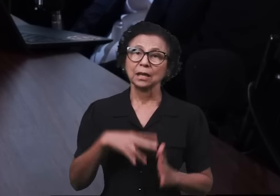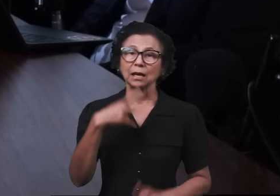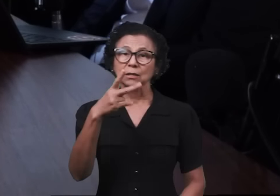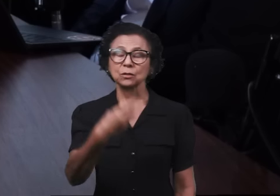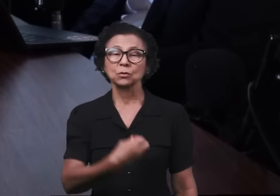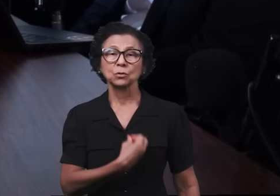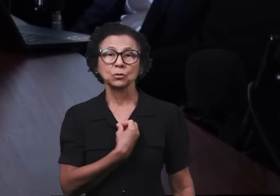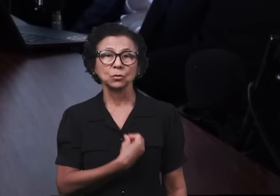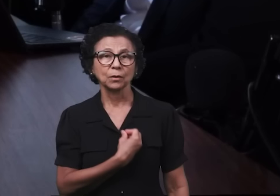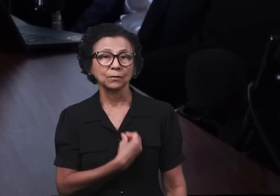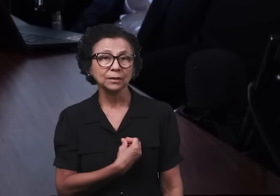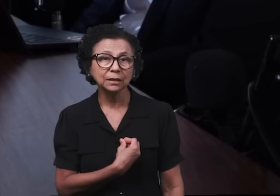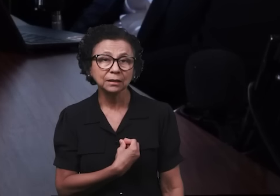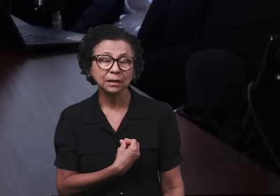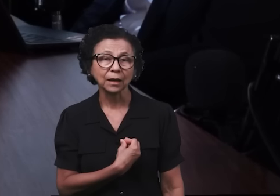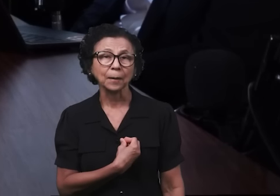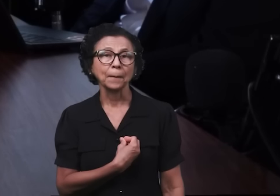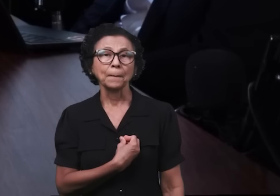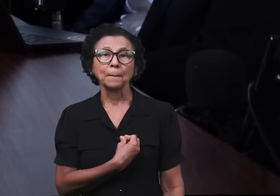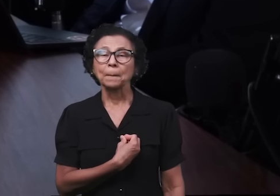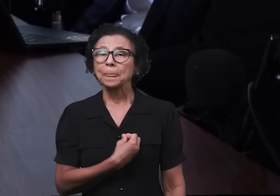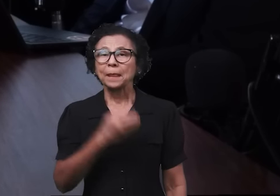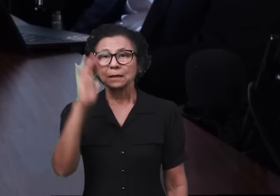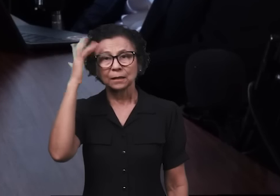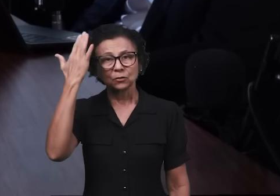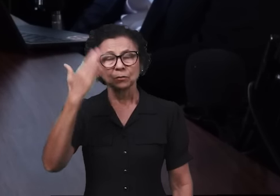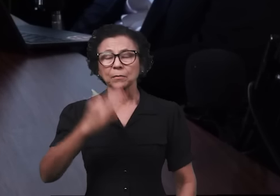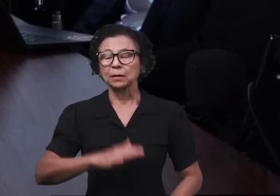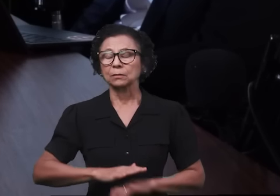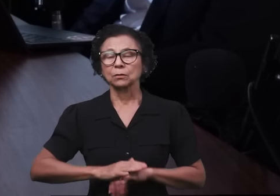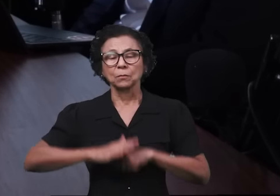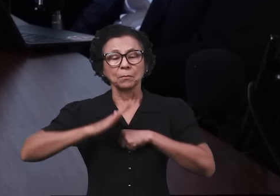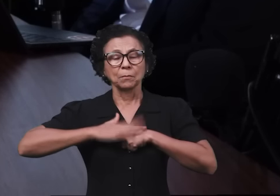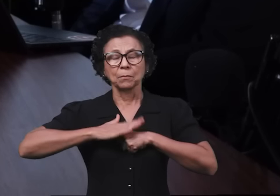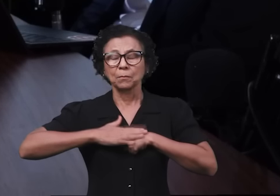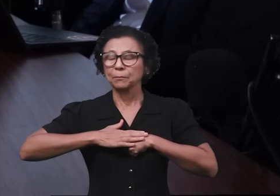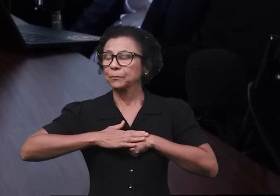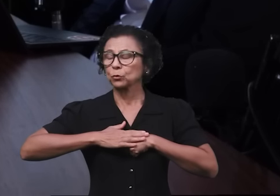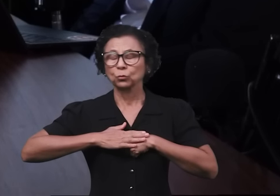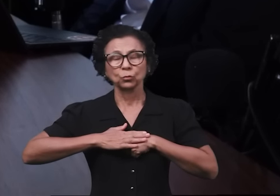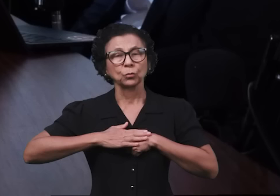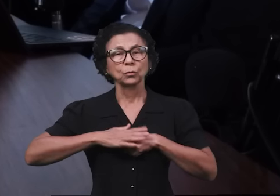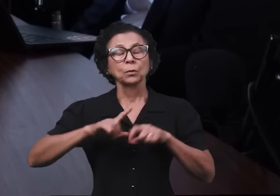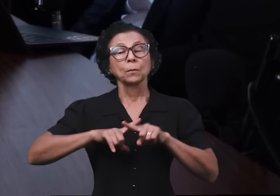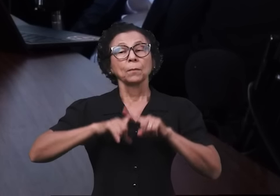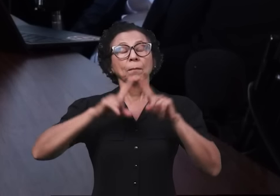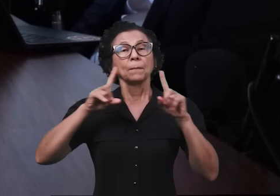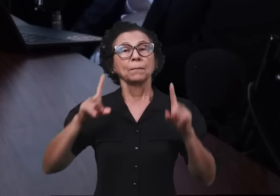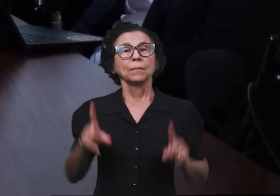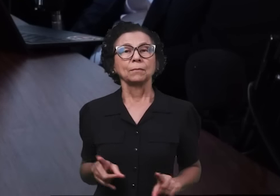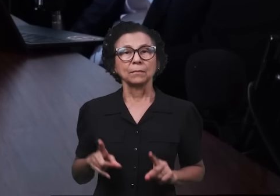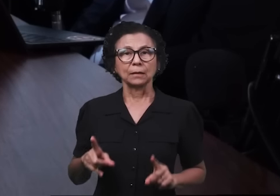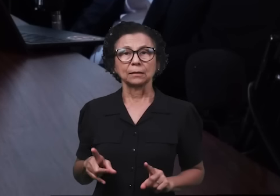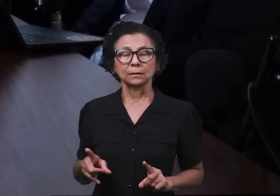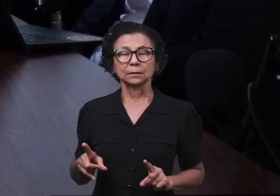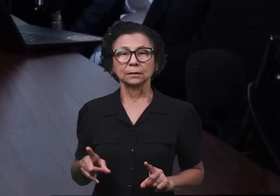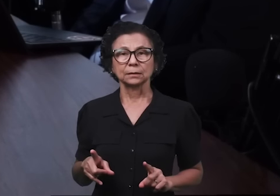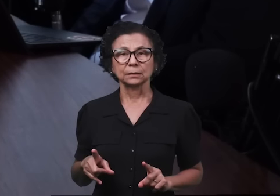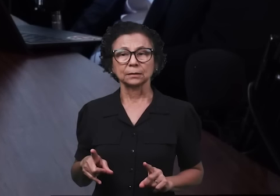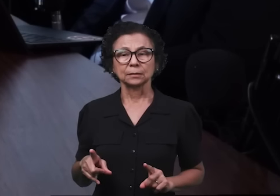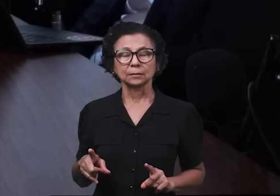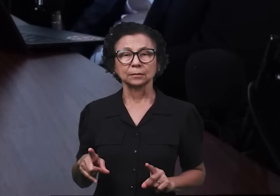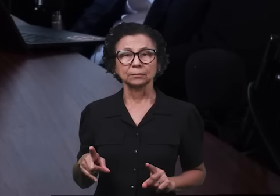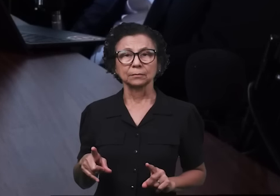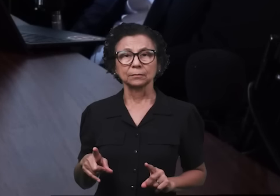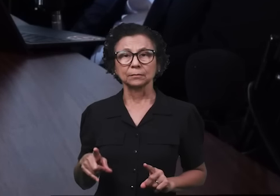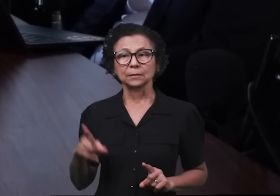seu entendimento, mas uma experiência, a morte e ressurreição do Senhor Jesus. É um caminho novo, um caminho de 3 dias.